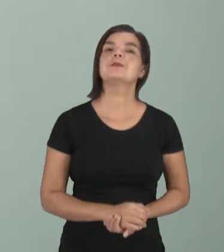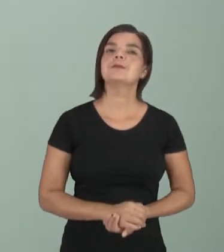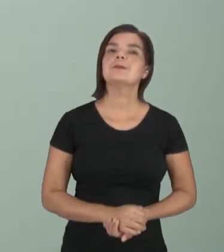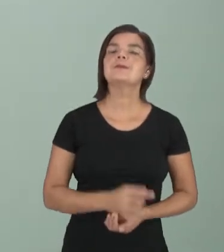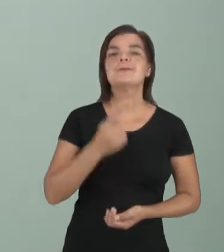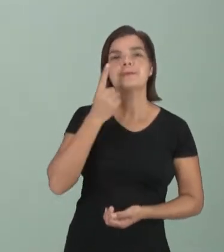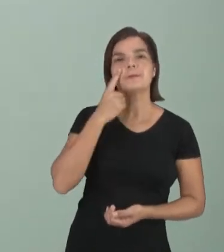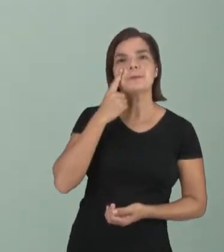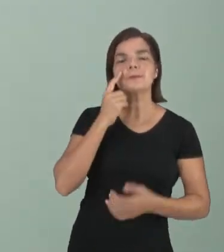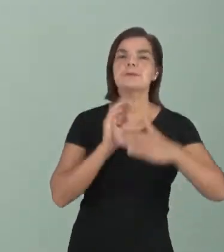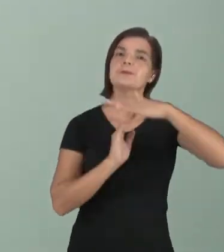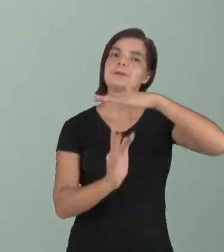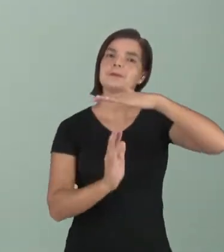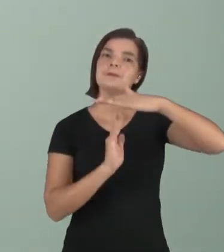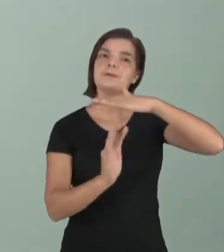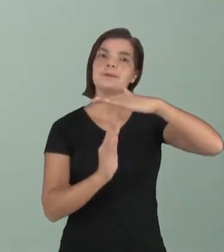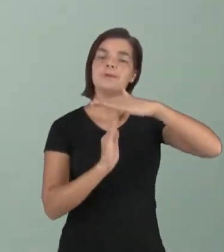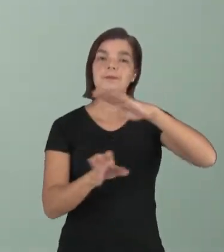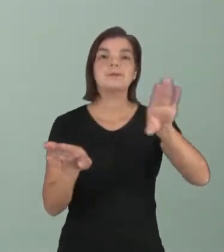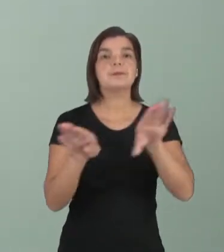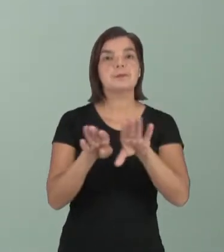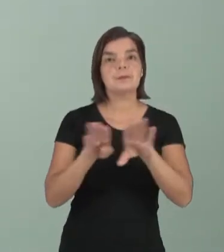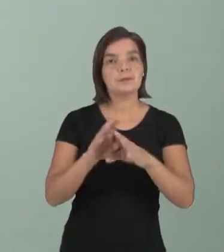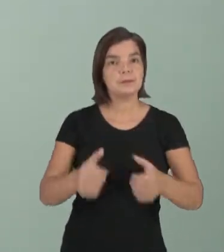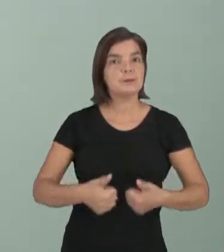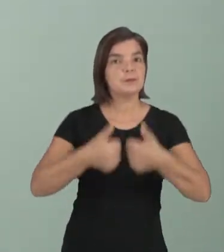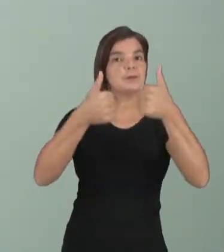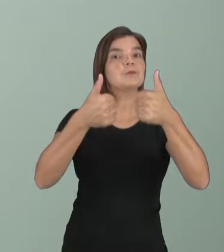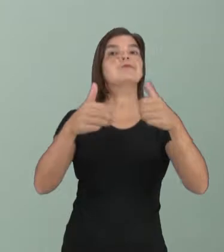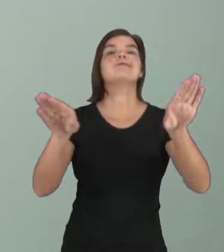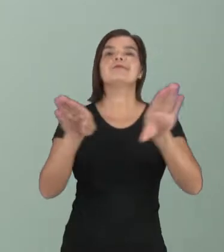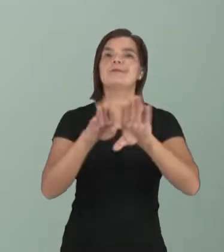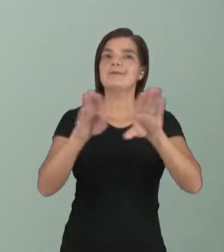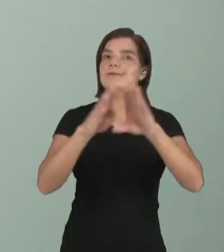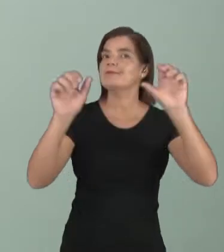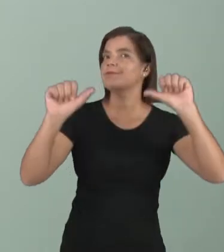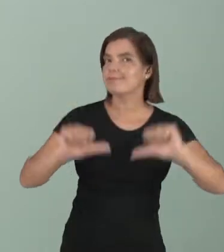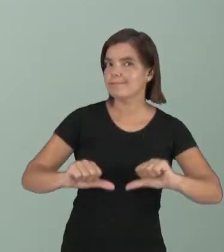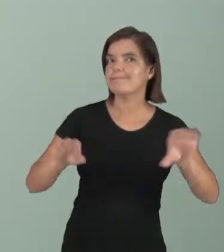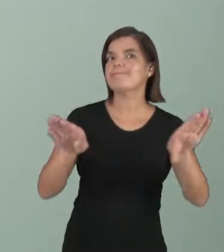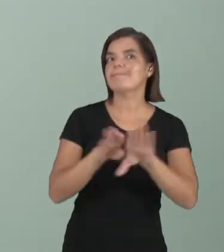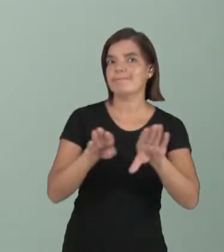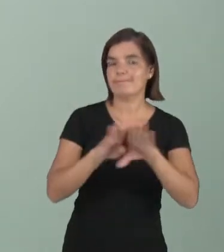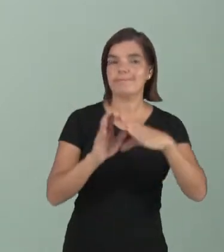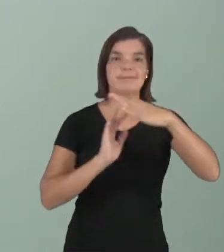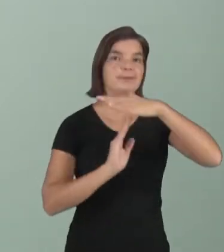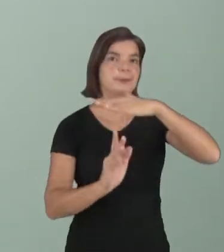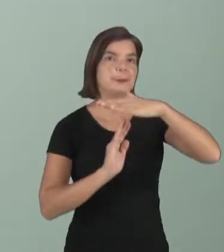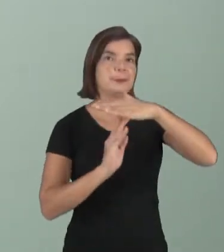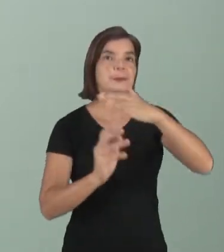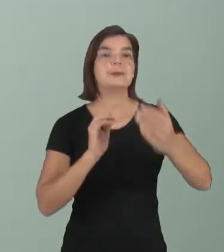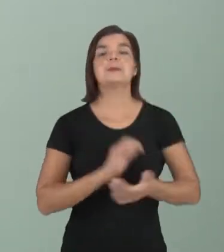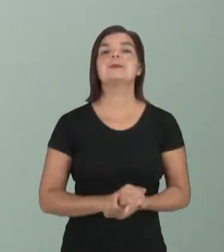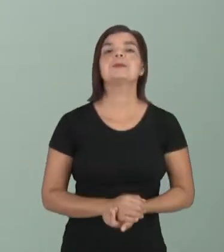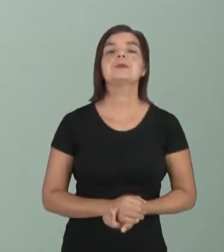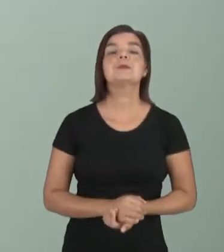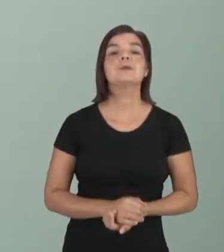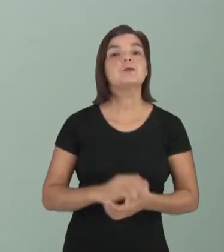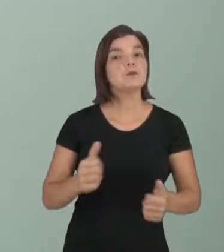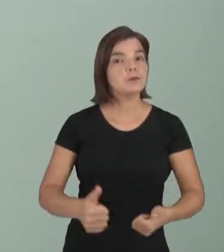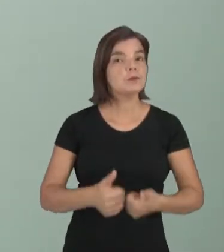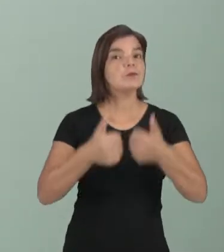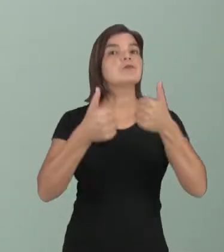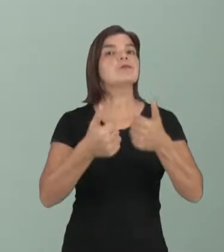aí, quando a gente fala de migrações, a gente vai entender os aspectos positivos e os aspectos negativos dessas migrações. E um dos